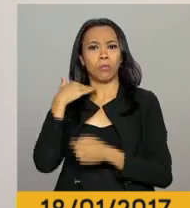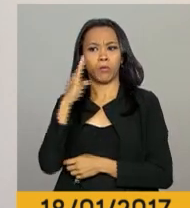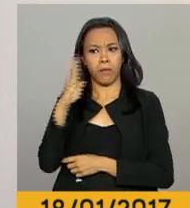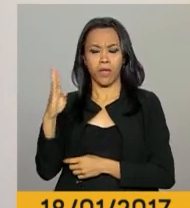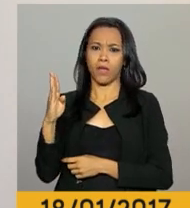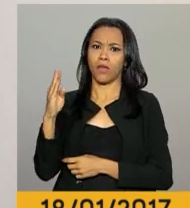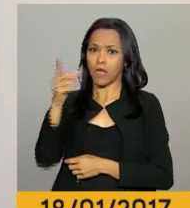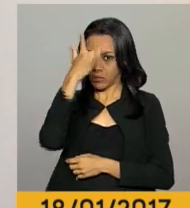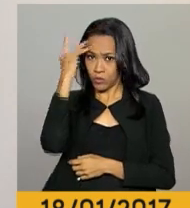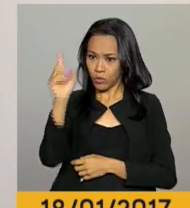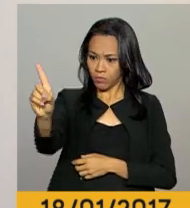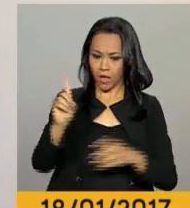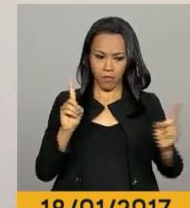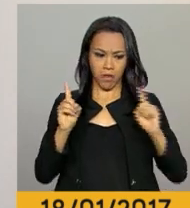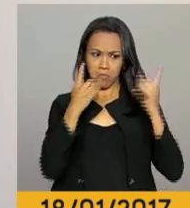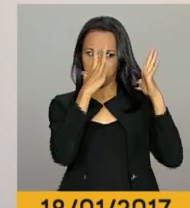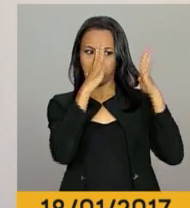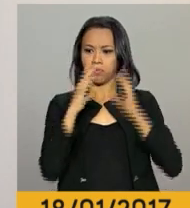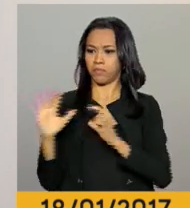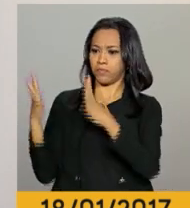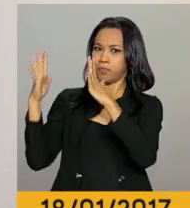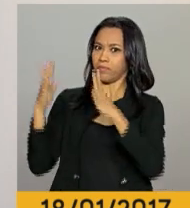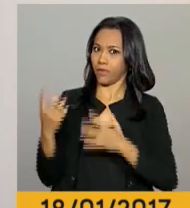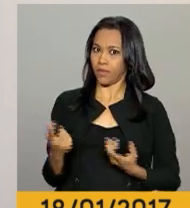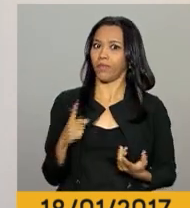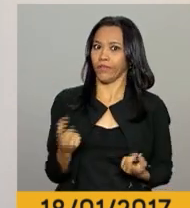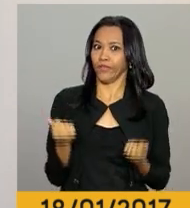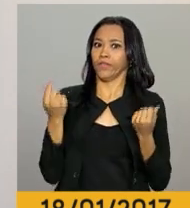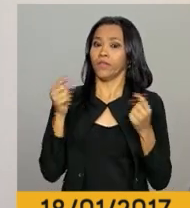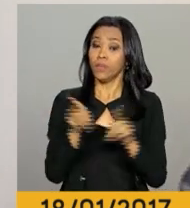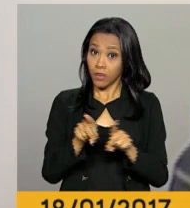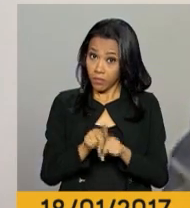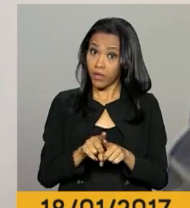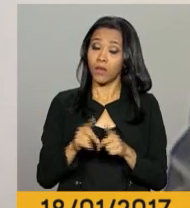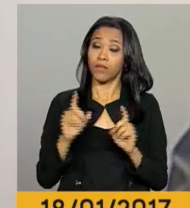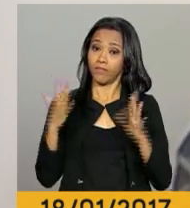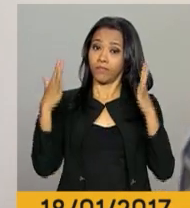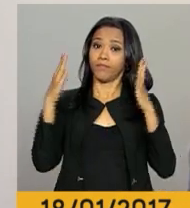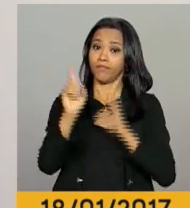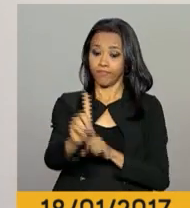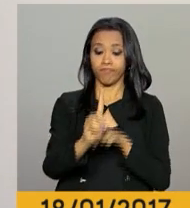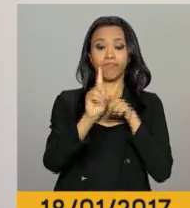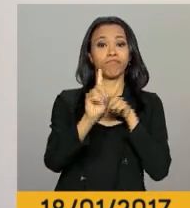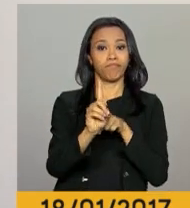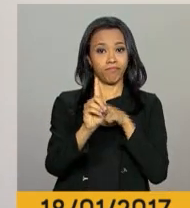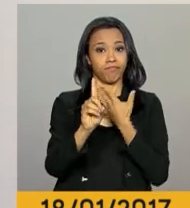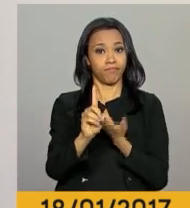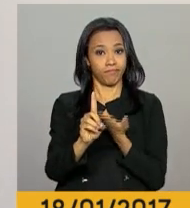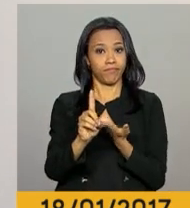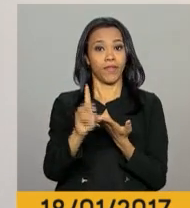também desce aplauso o sebrai que está pondo 200 milhões nesta